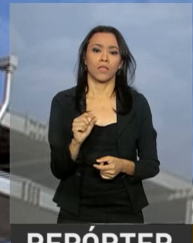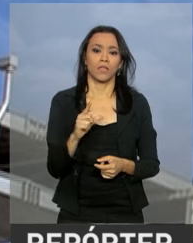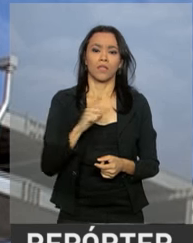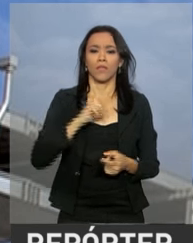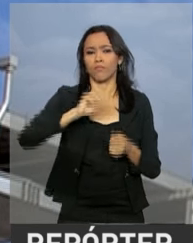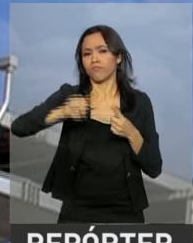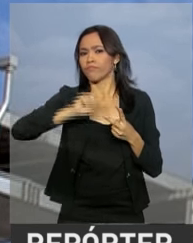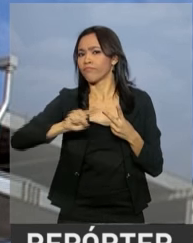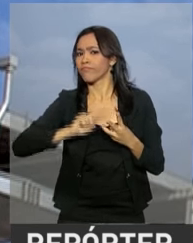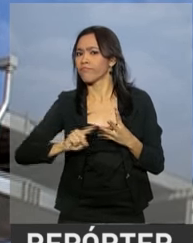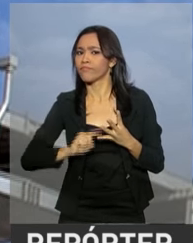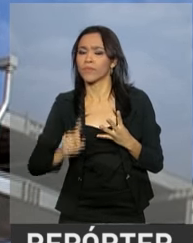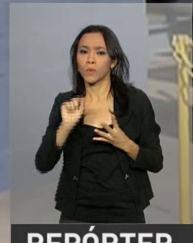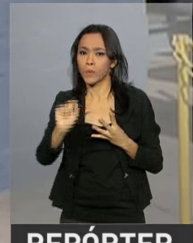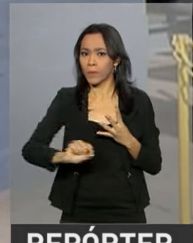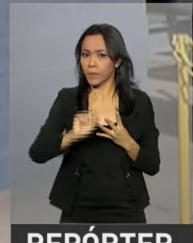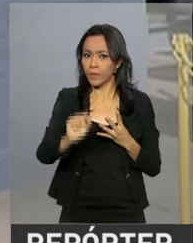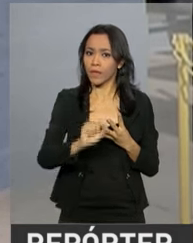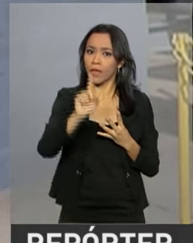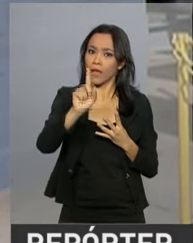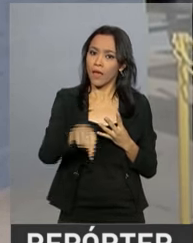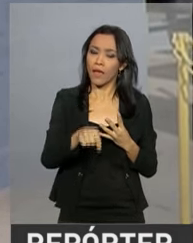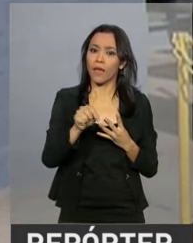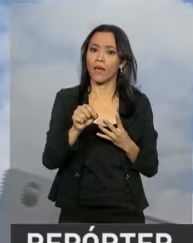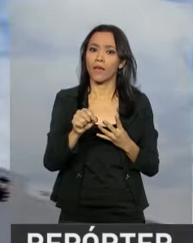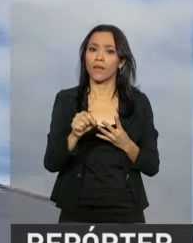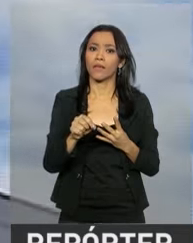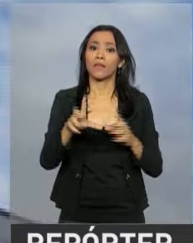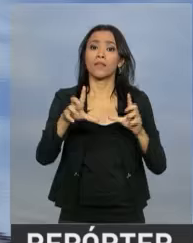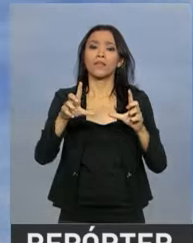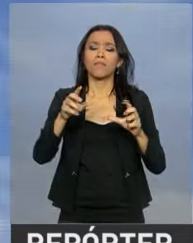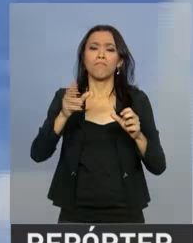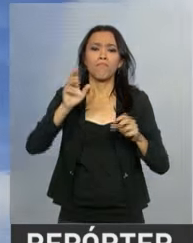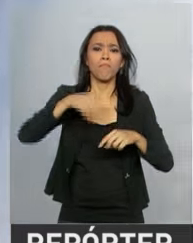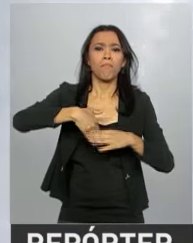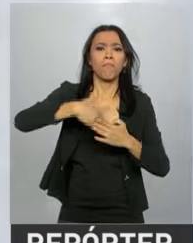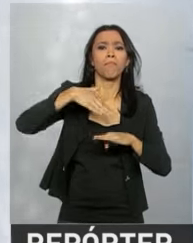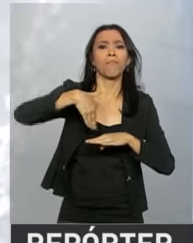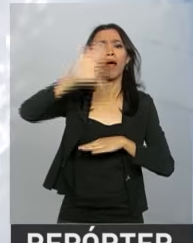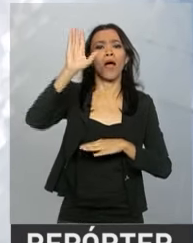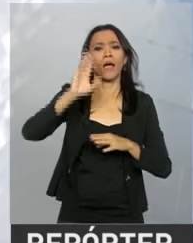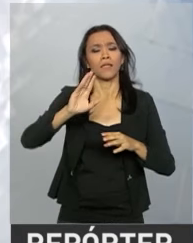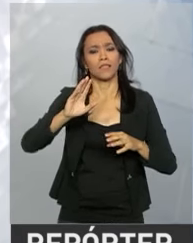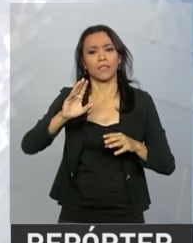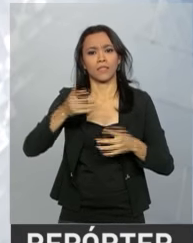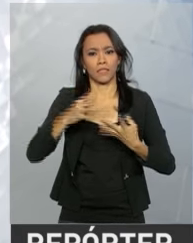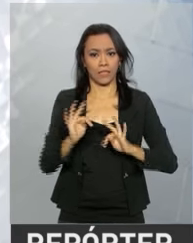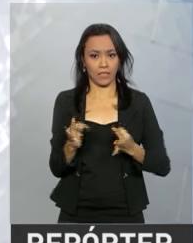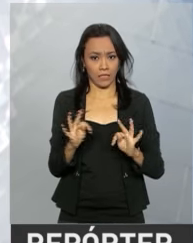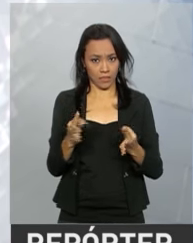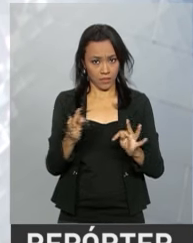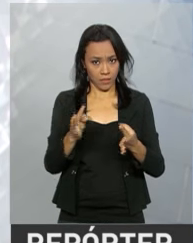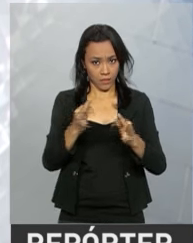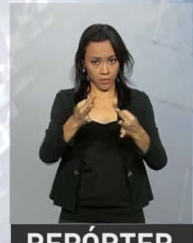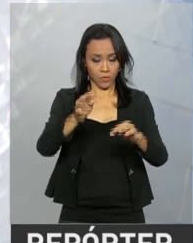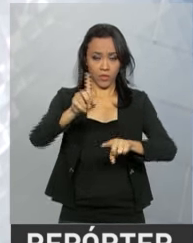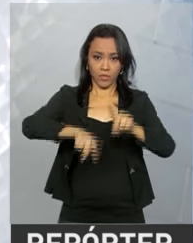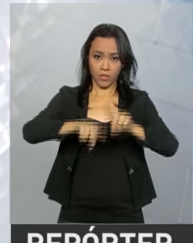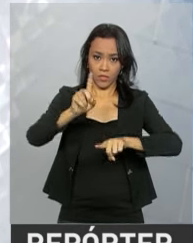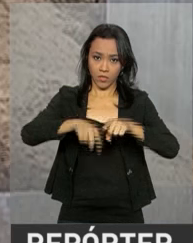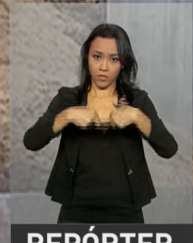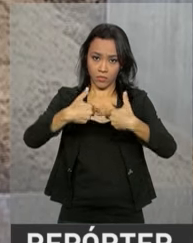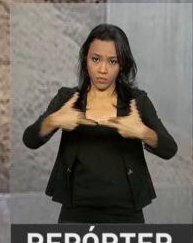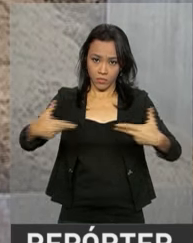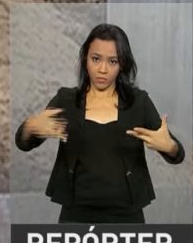elas, que é a de exportar cada vez mais a tecnologia e produtos